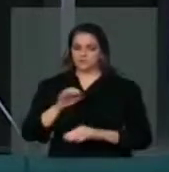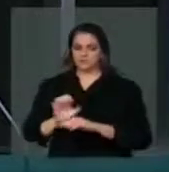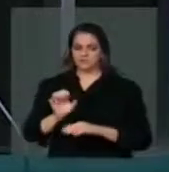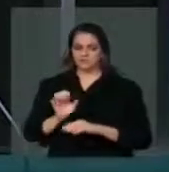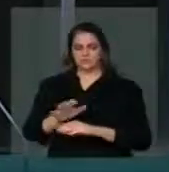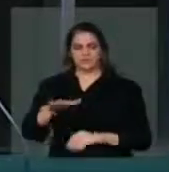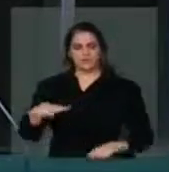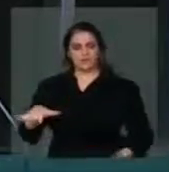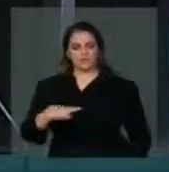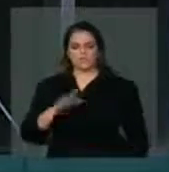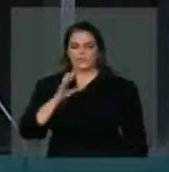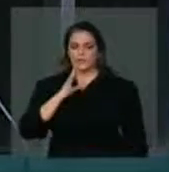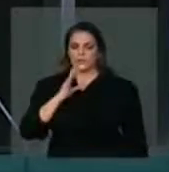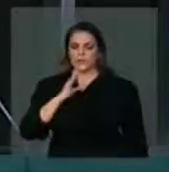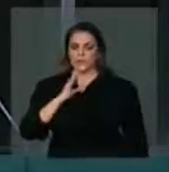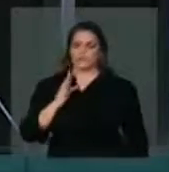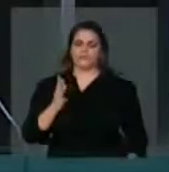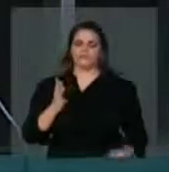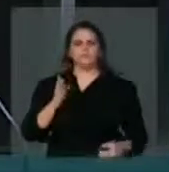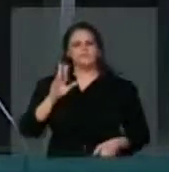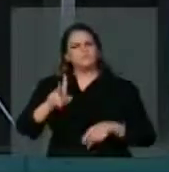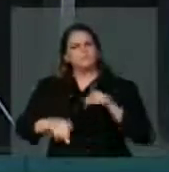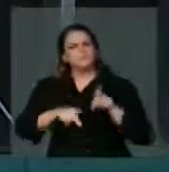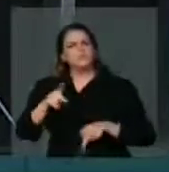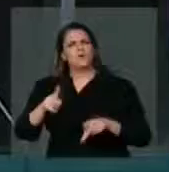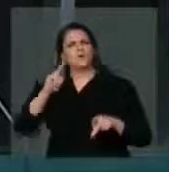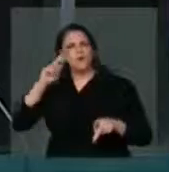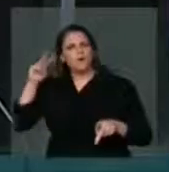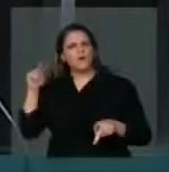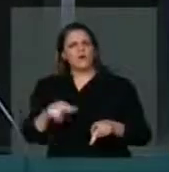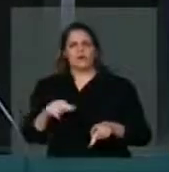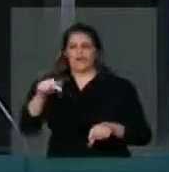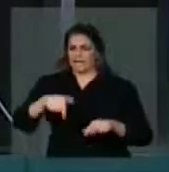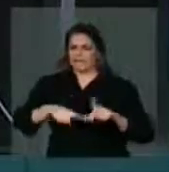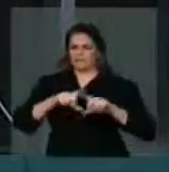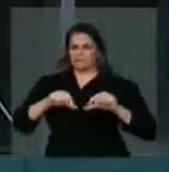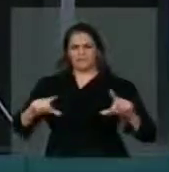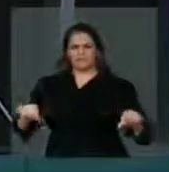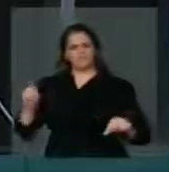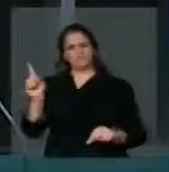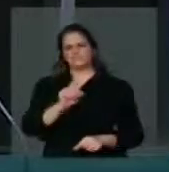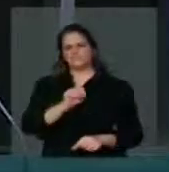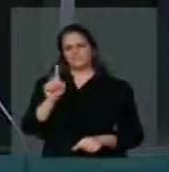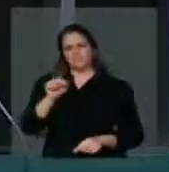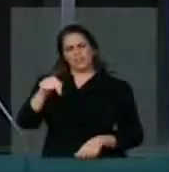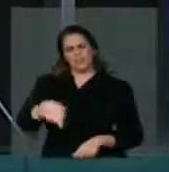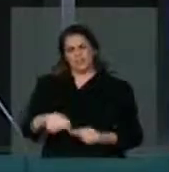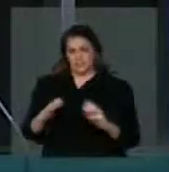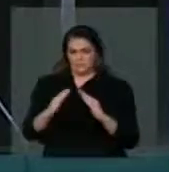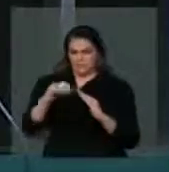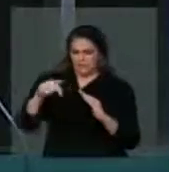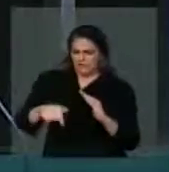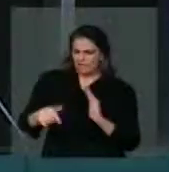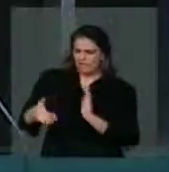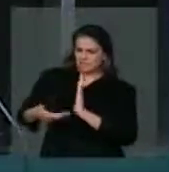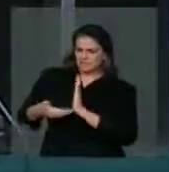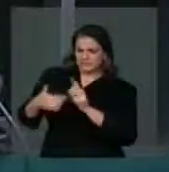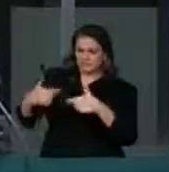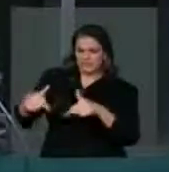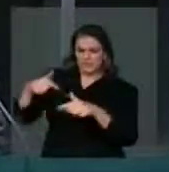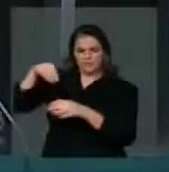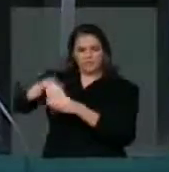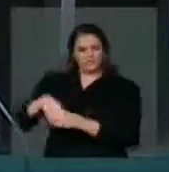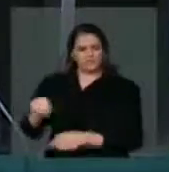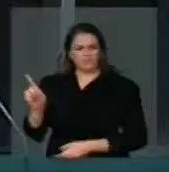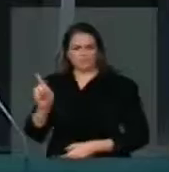região. Olhe para o seu povo, não para quem mora em Brasília, não para quem está nos gabinetes, não para